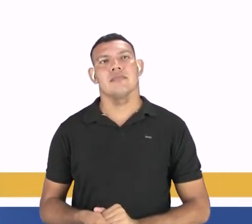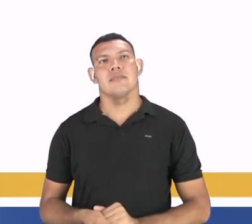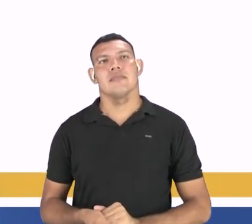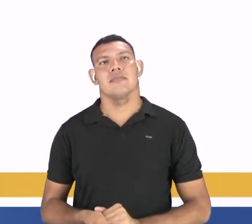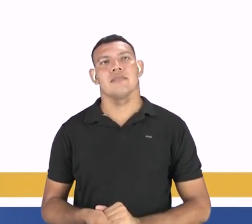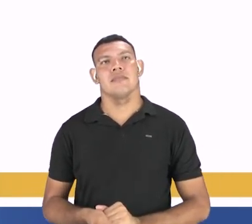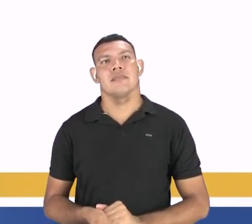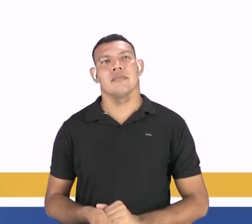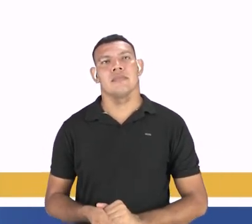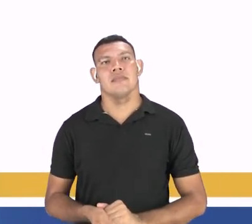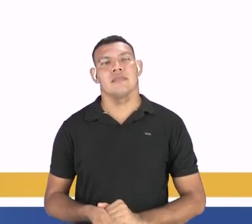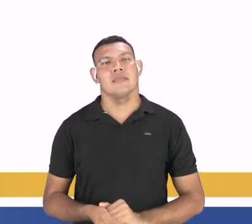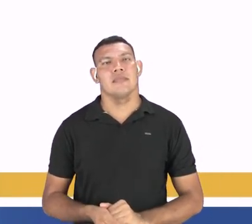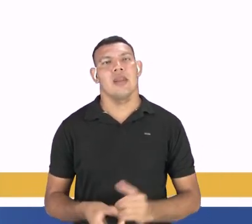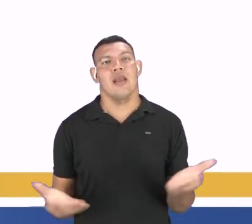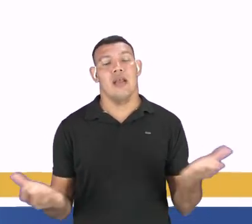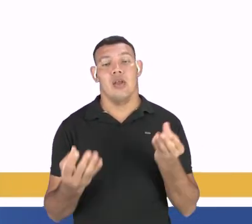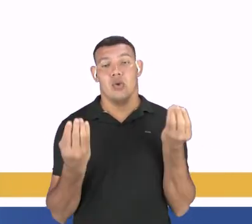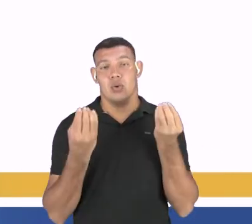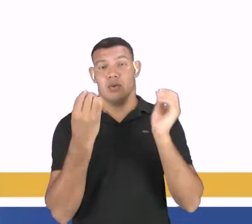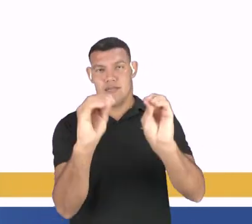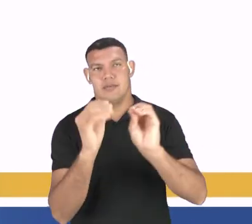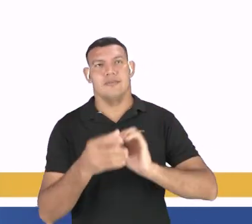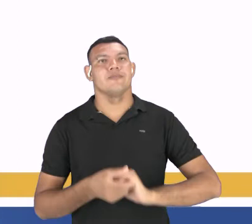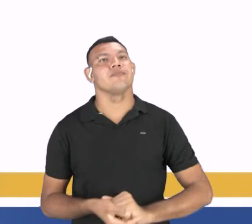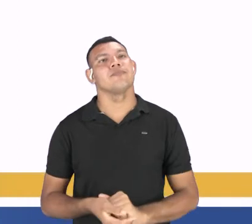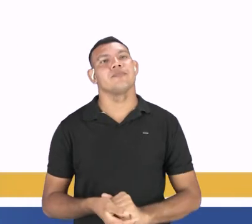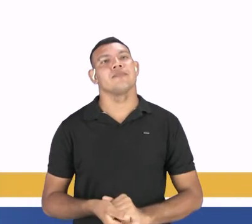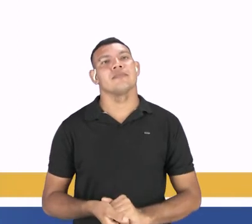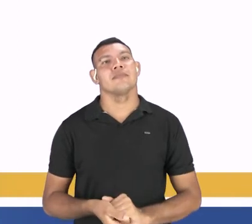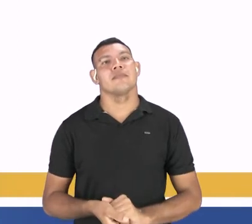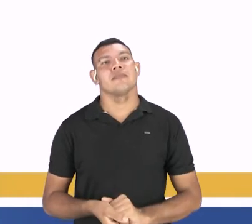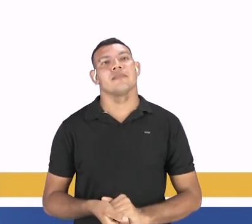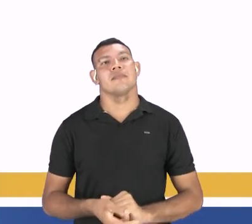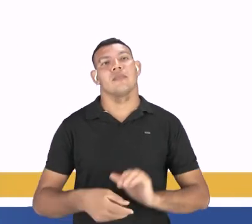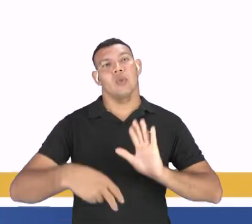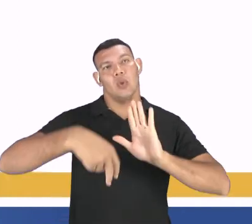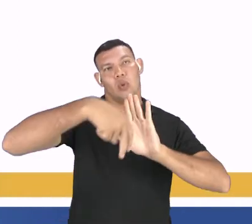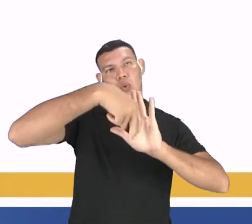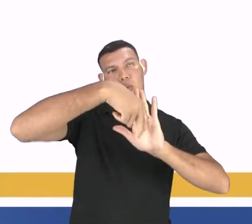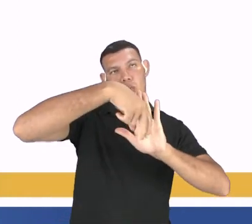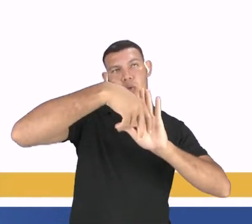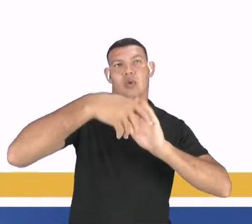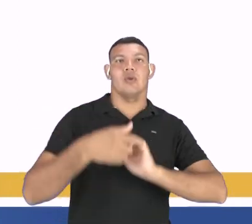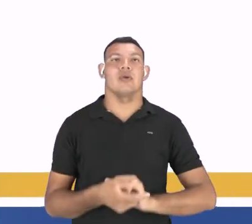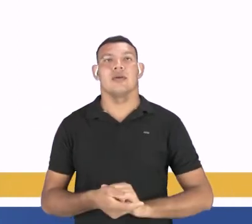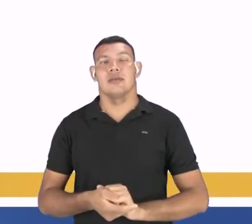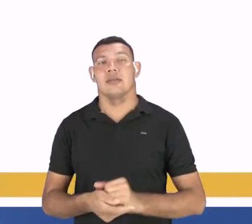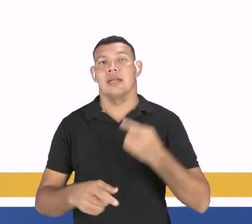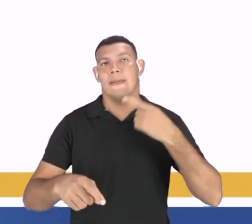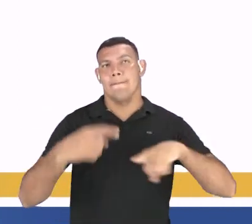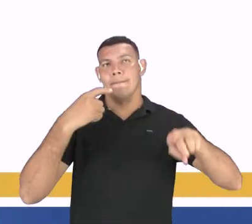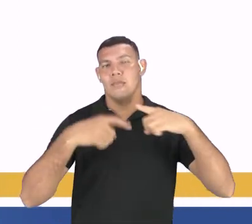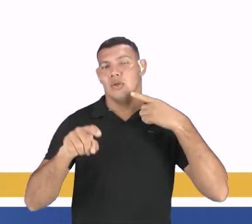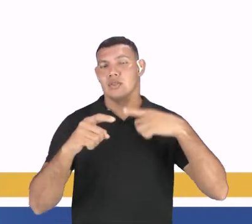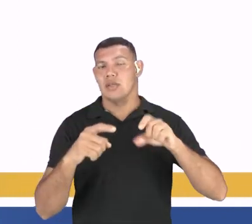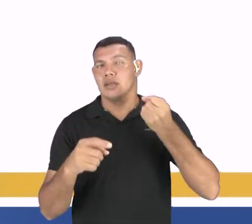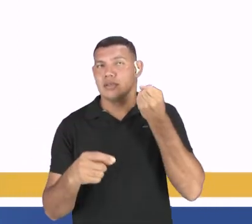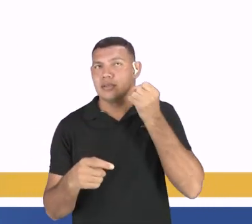com o si. E aí você vai só colocar comigo lá no final. La nota musical si es una de las más